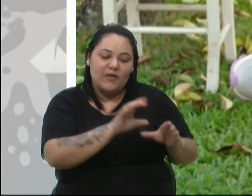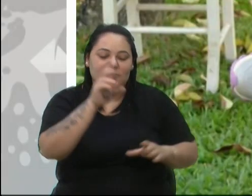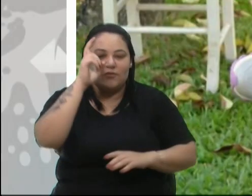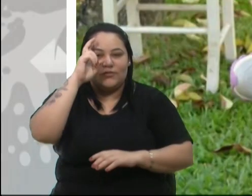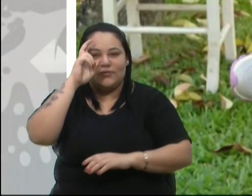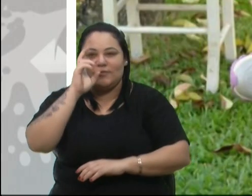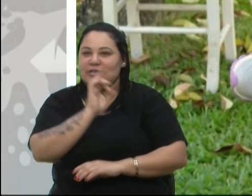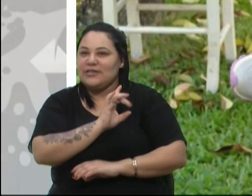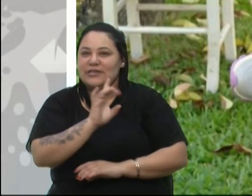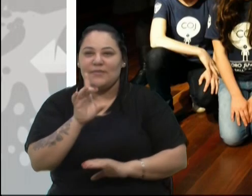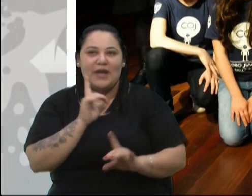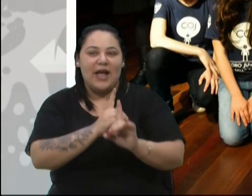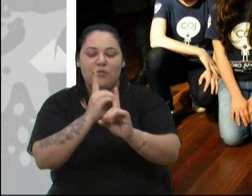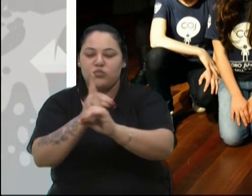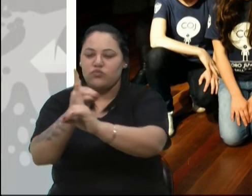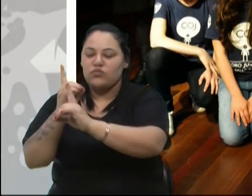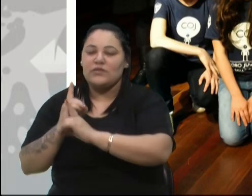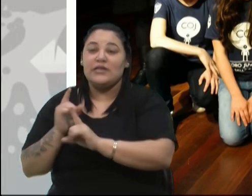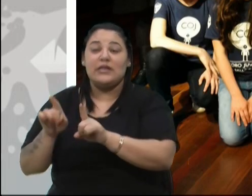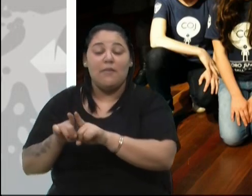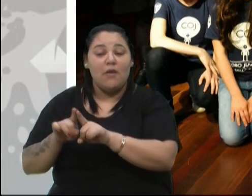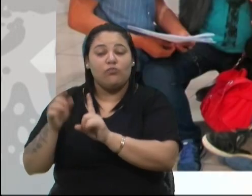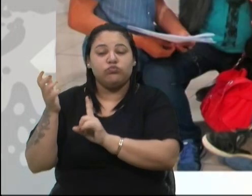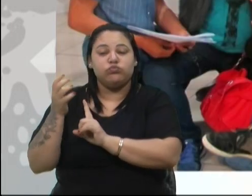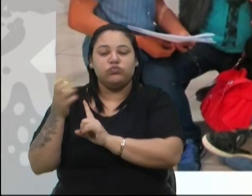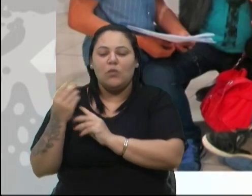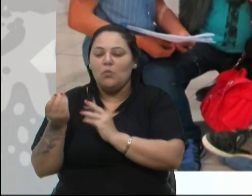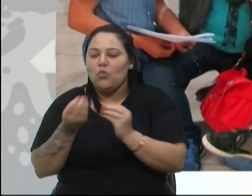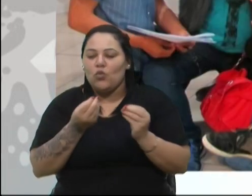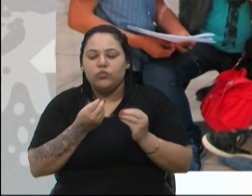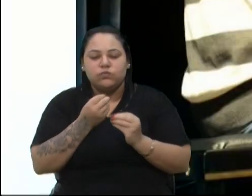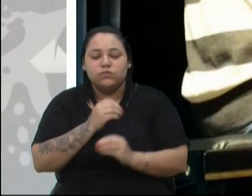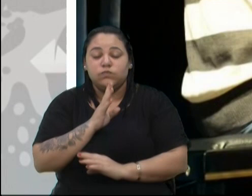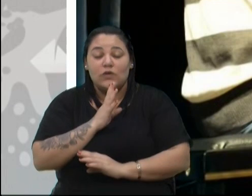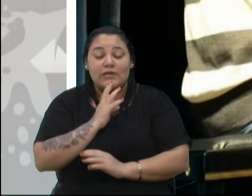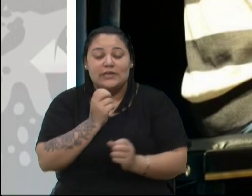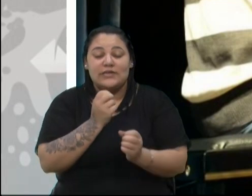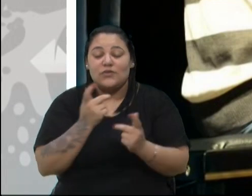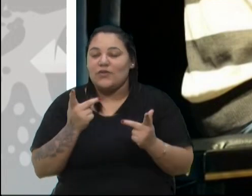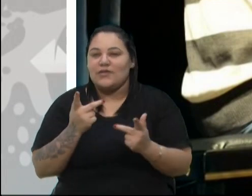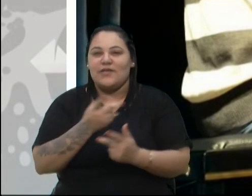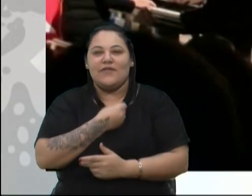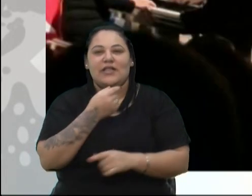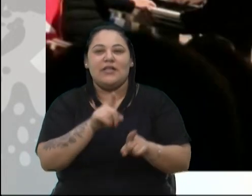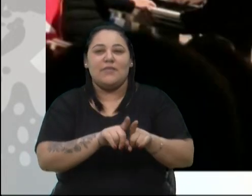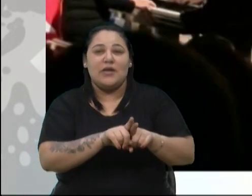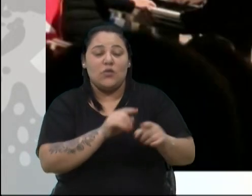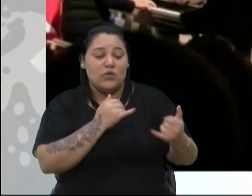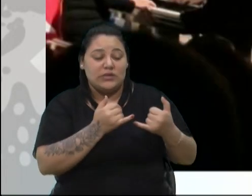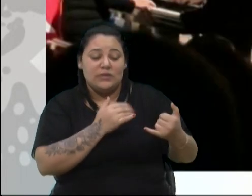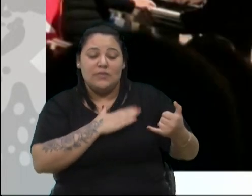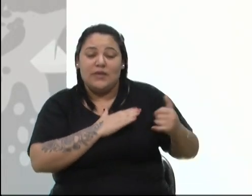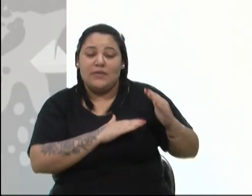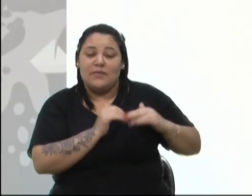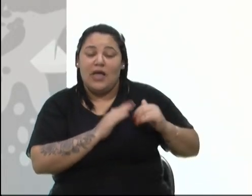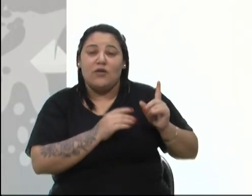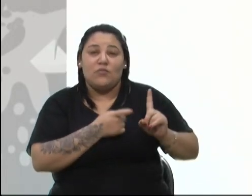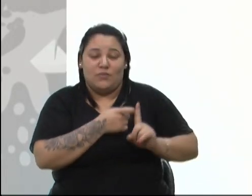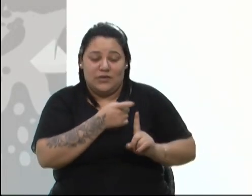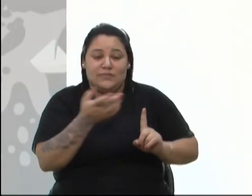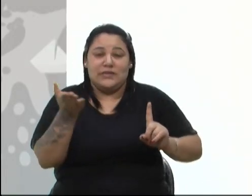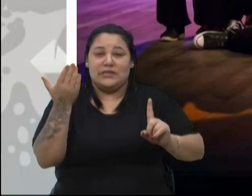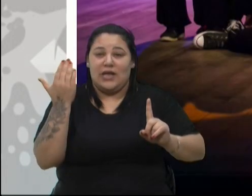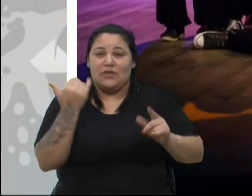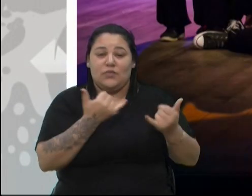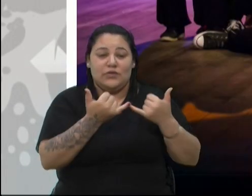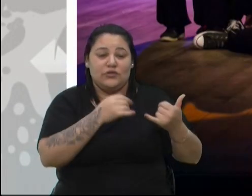Isso influencia em outras áreas da nossa vida. Um exemplo prático disso é que, no mês passado, a gente